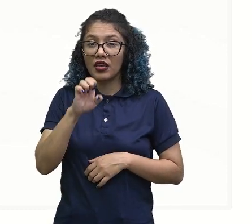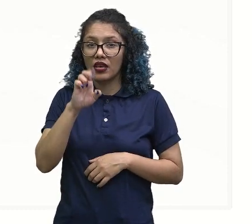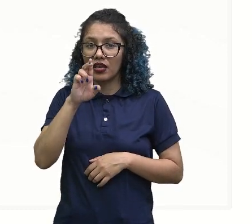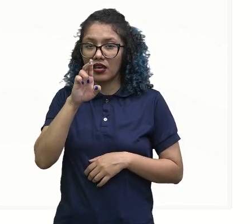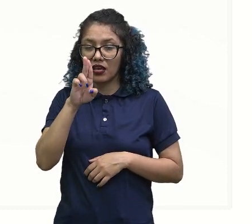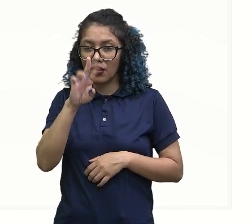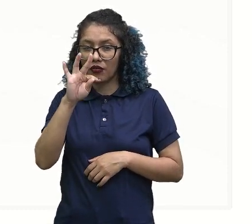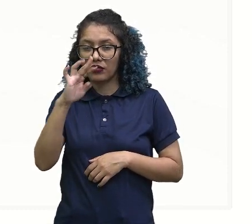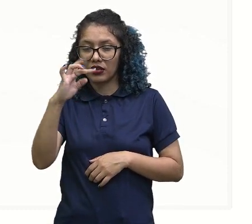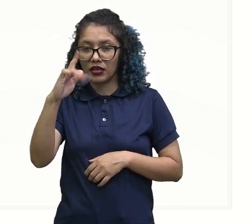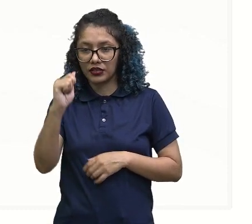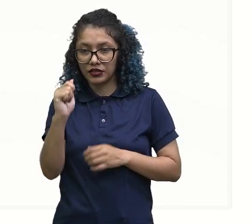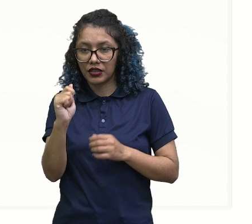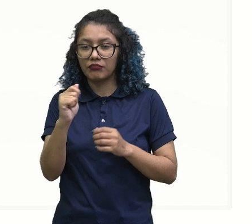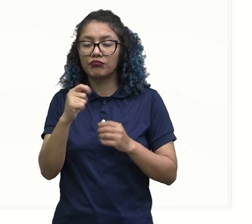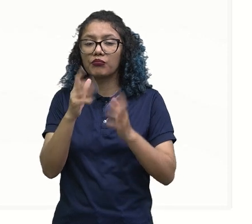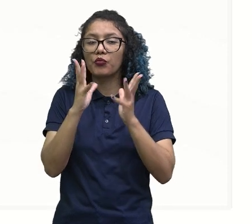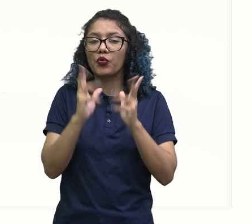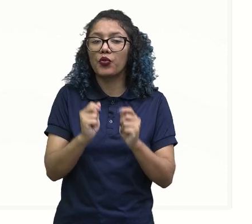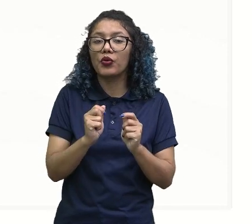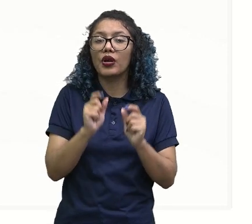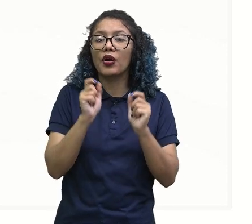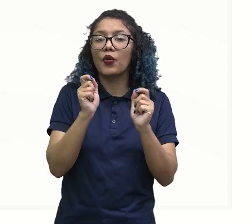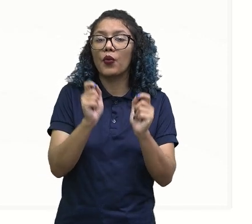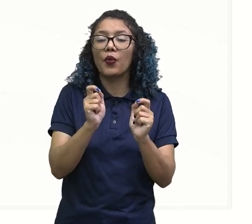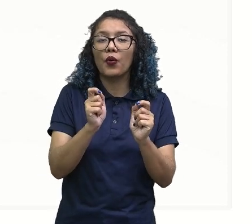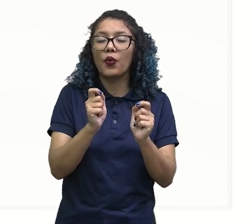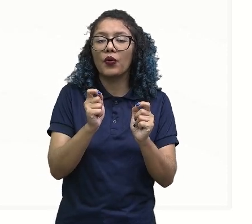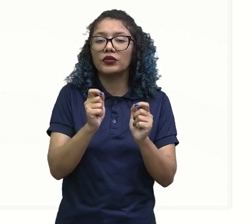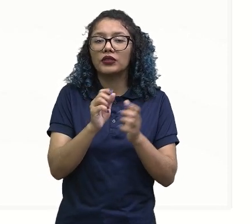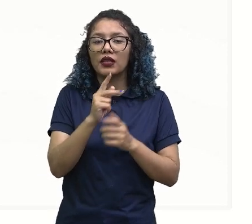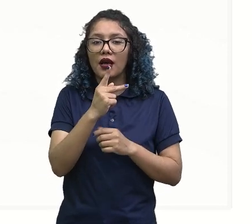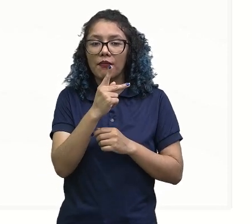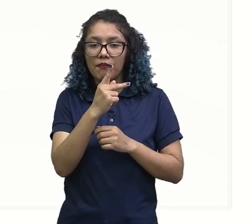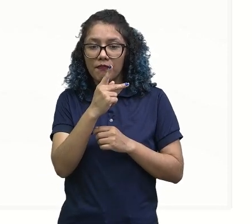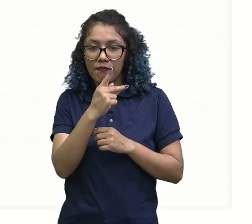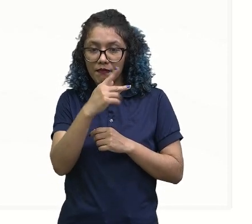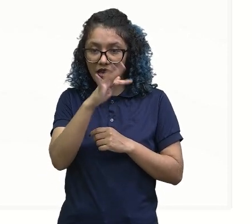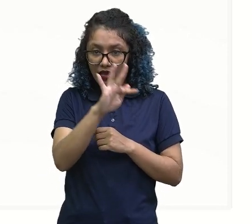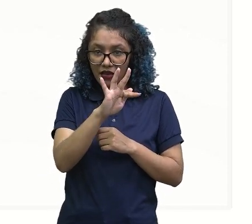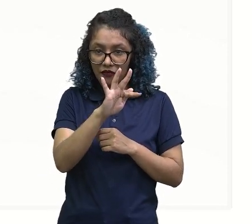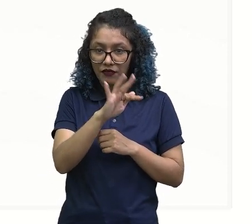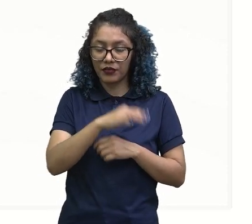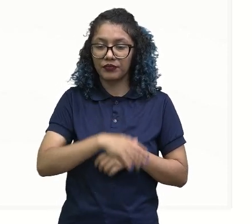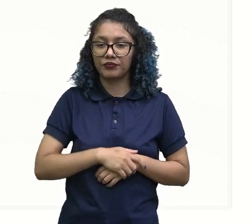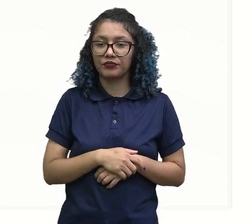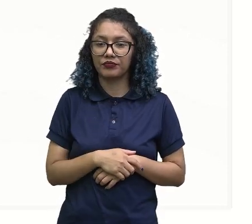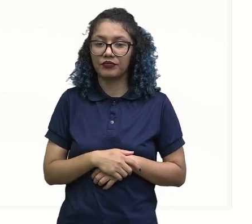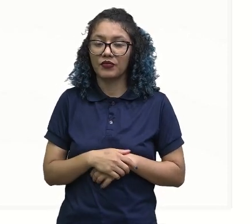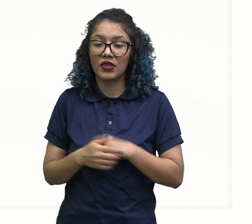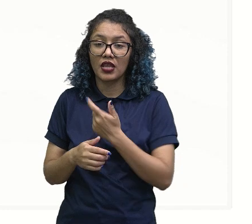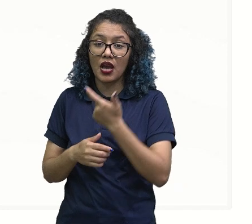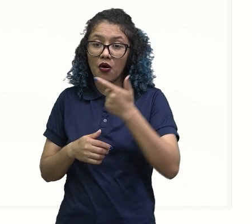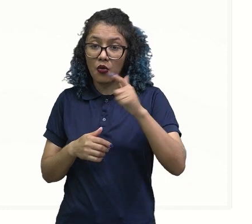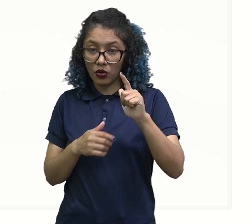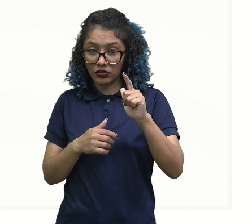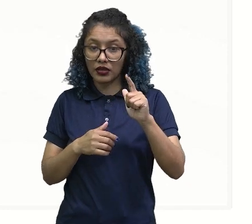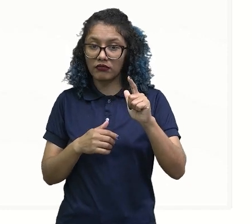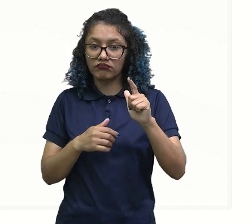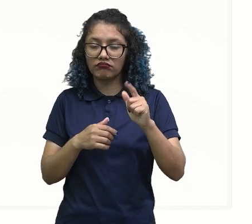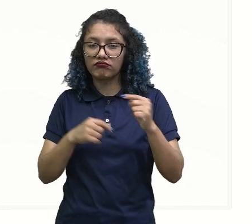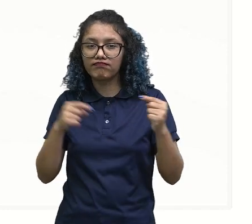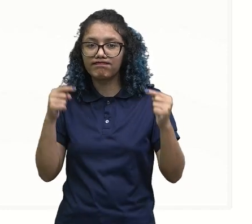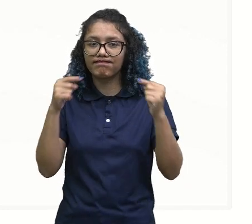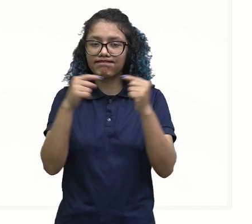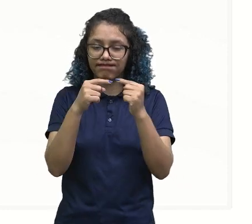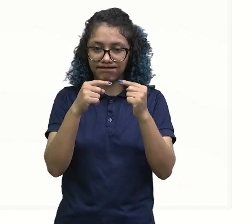fusão, azeotrópica é puro na ebulição. Então, aí uma frasezinha para você lembrar, eutética